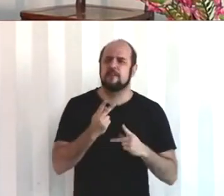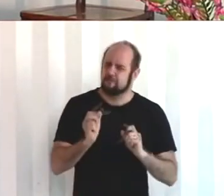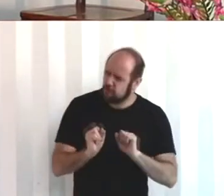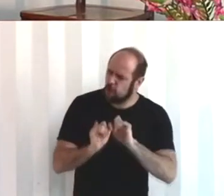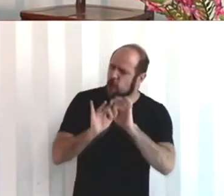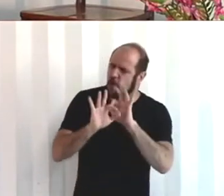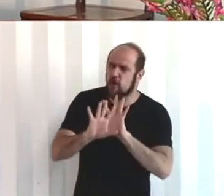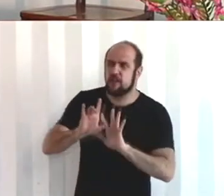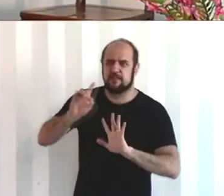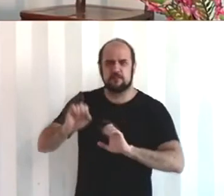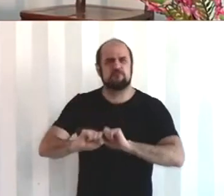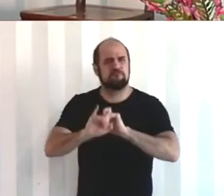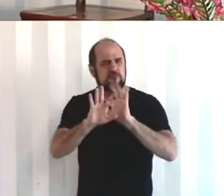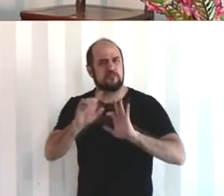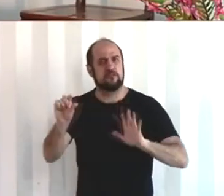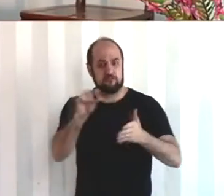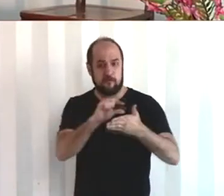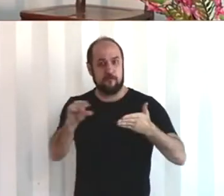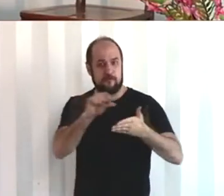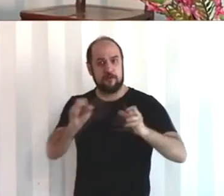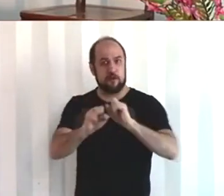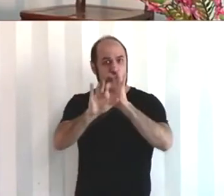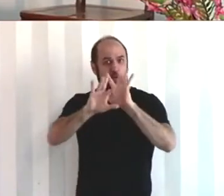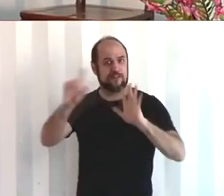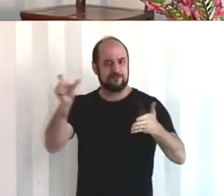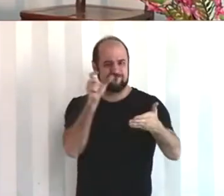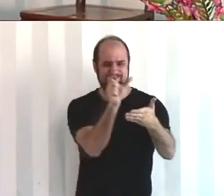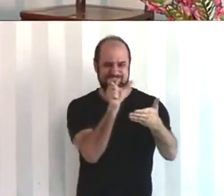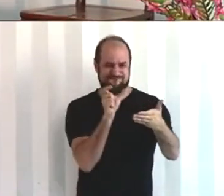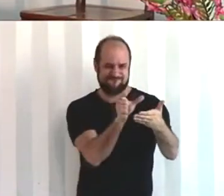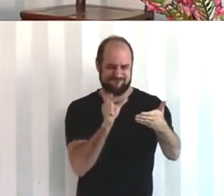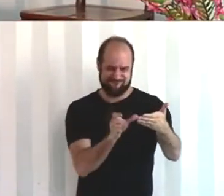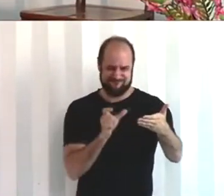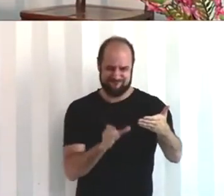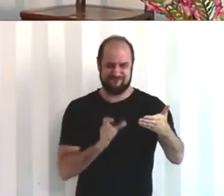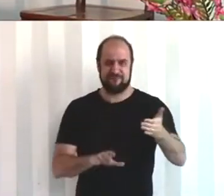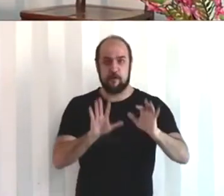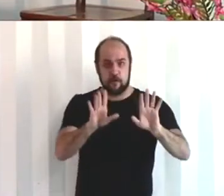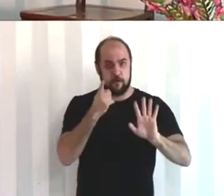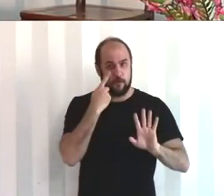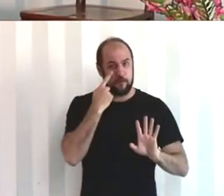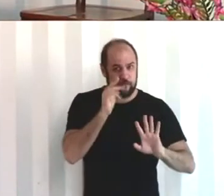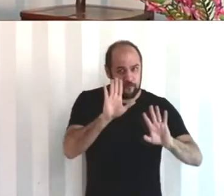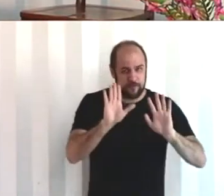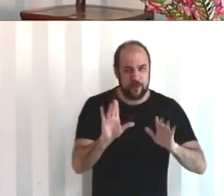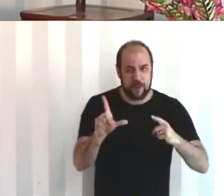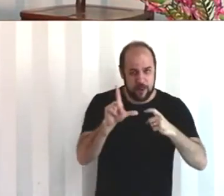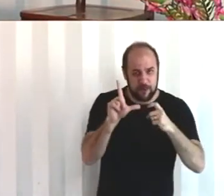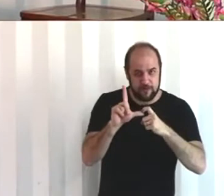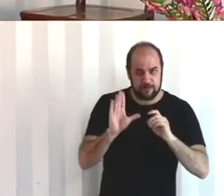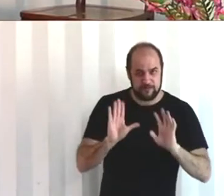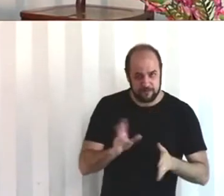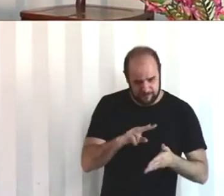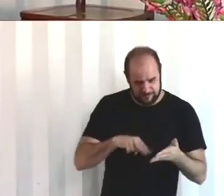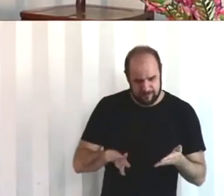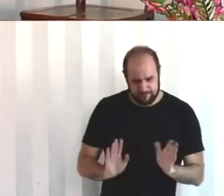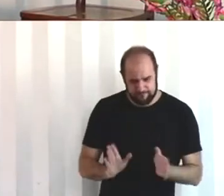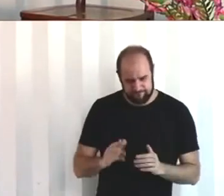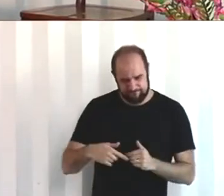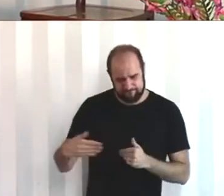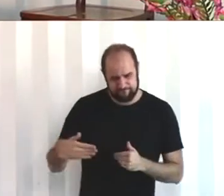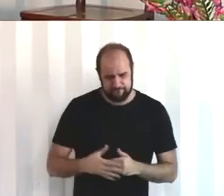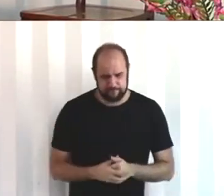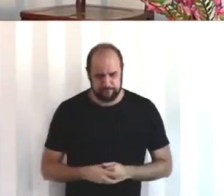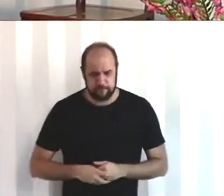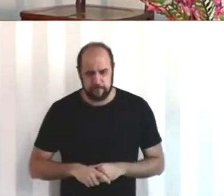Deus. Mas olha só como começa a expressão da glória a Deus no Evangelho segundo Lucas, um texto que vamos ler muito daqui a pouco, no mês de